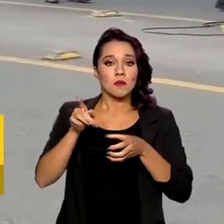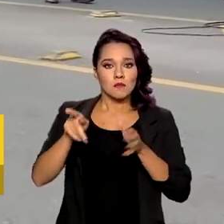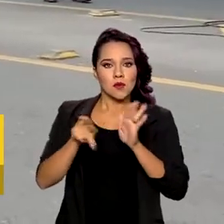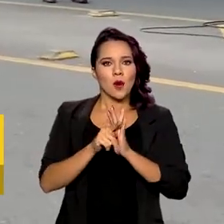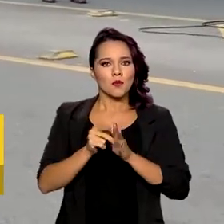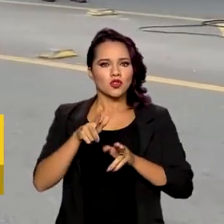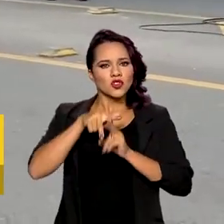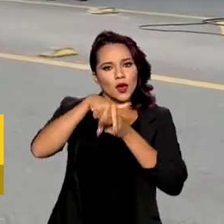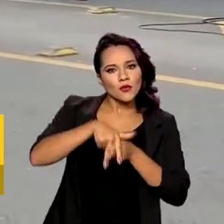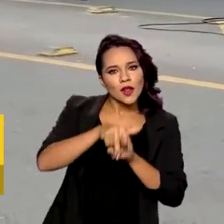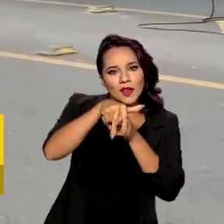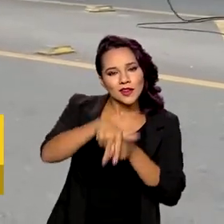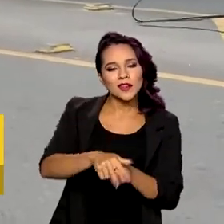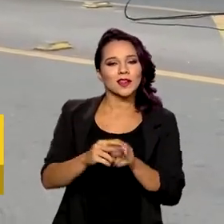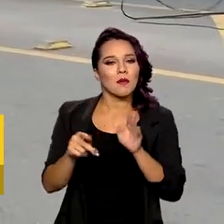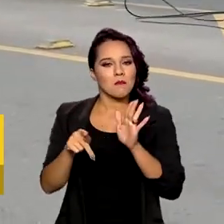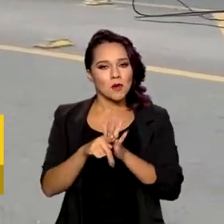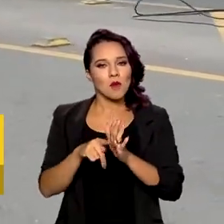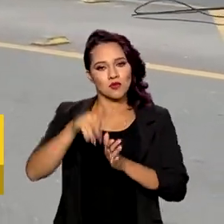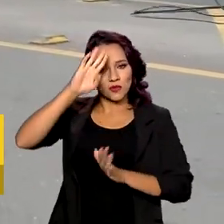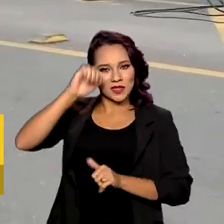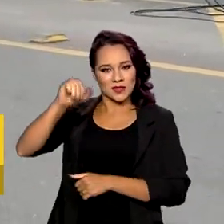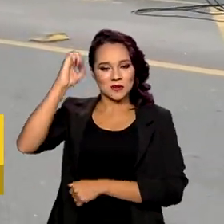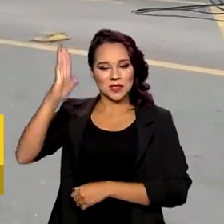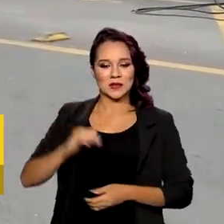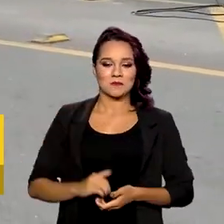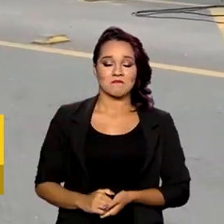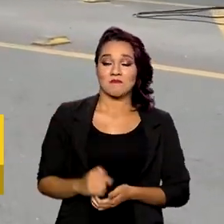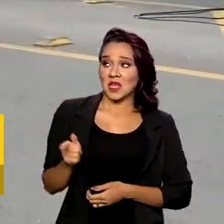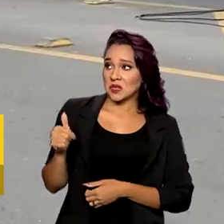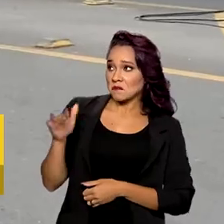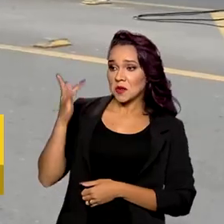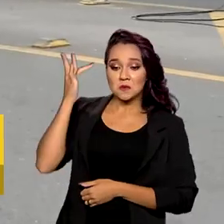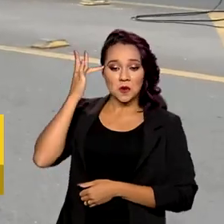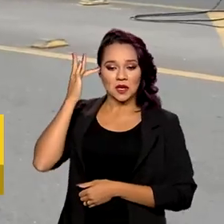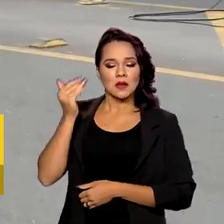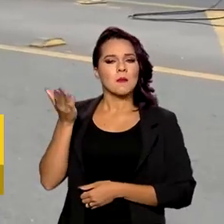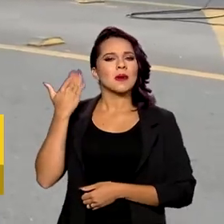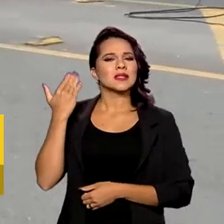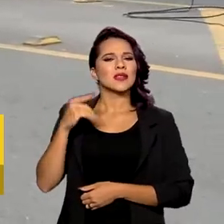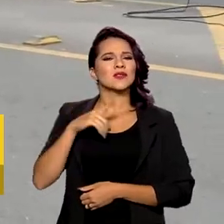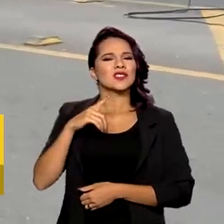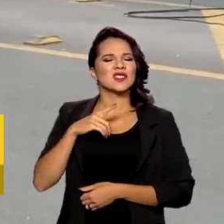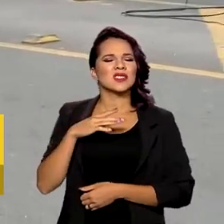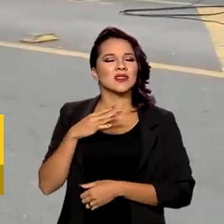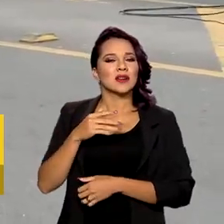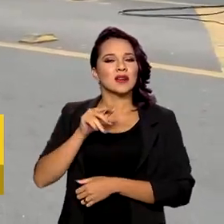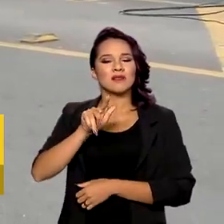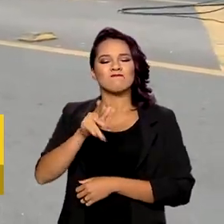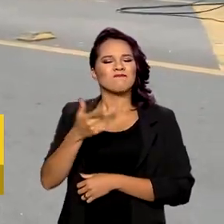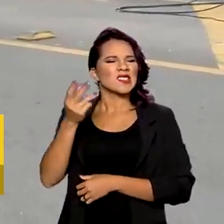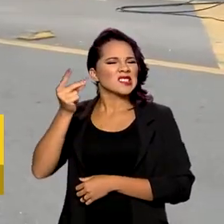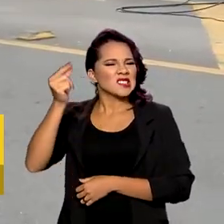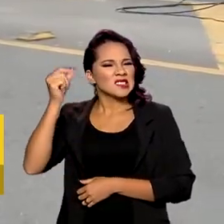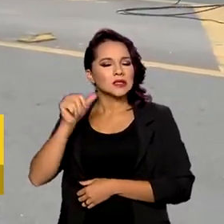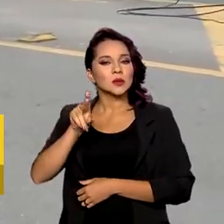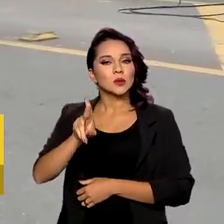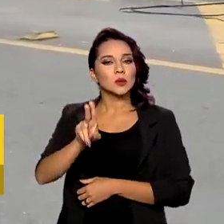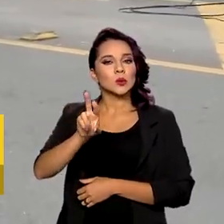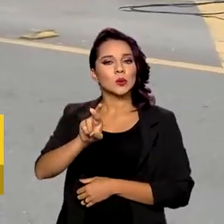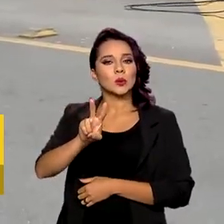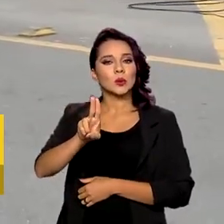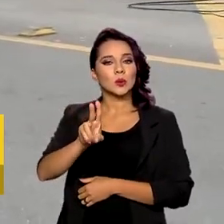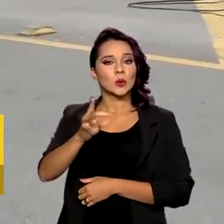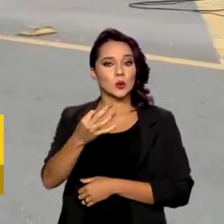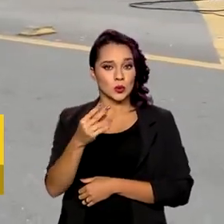Brasileiro, né? É uma modernização, né? Nós tínhamos o Urutu da década de 70 ainda, então está havendo